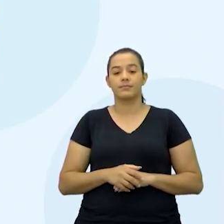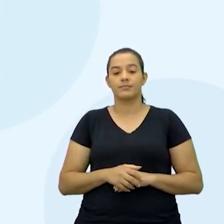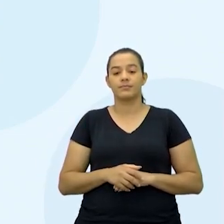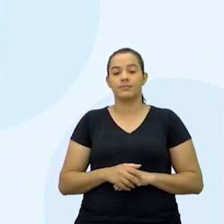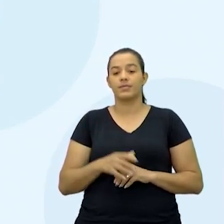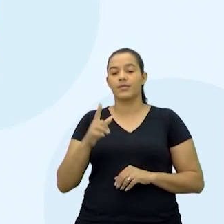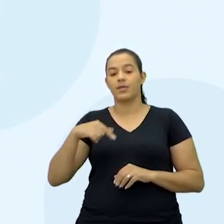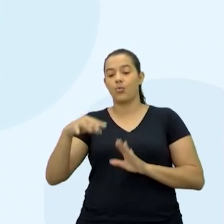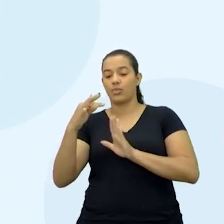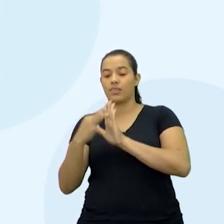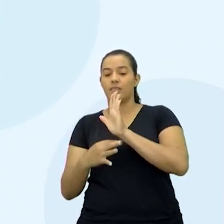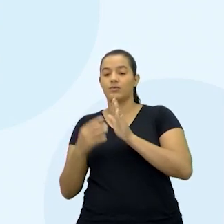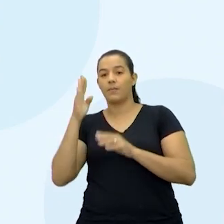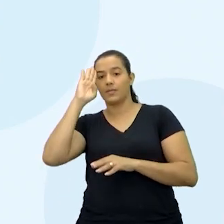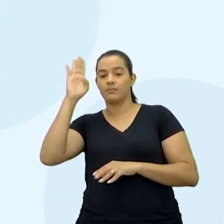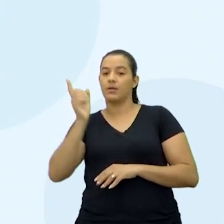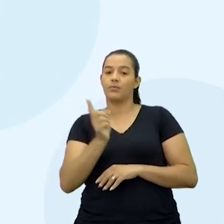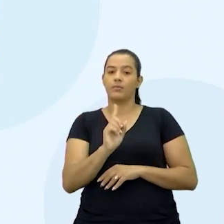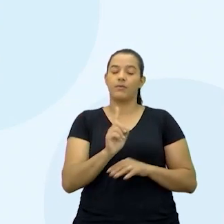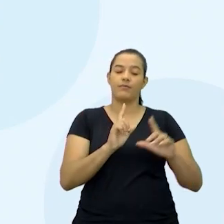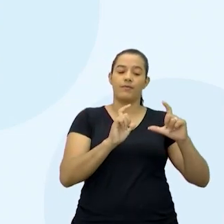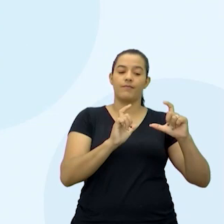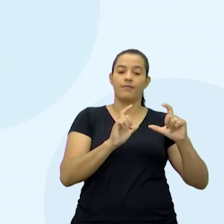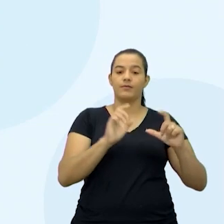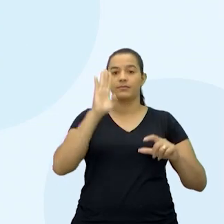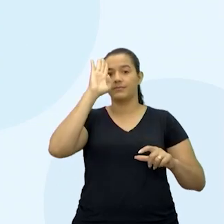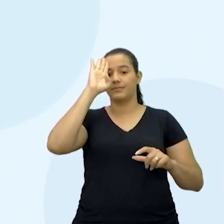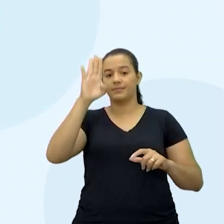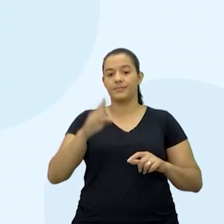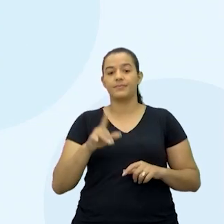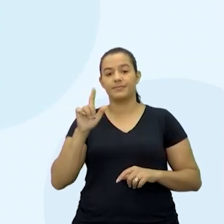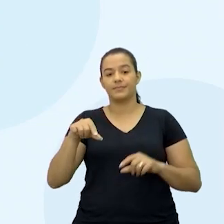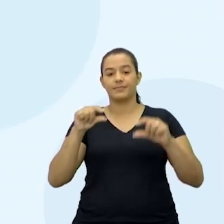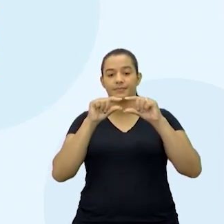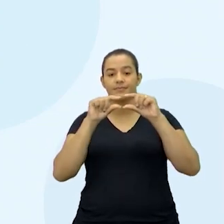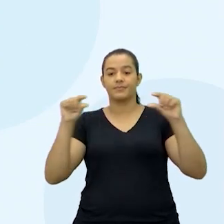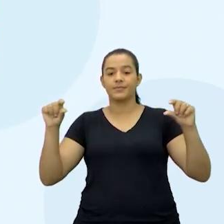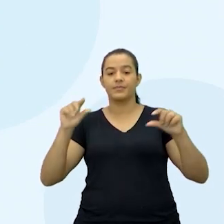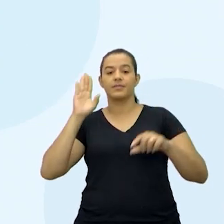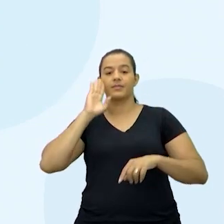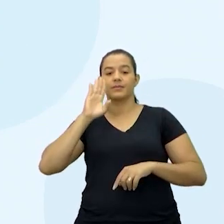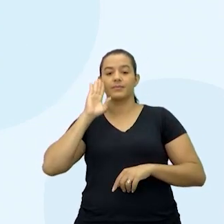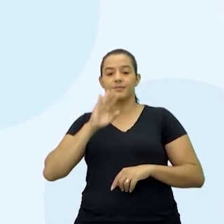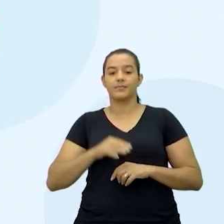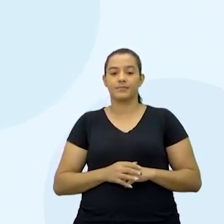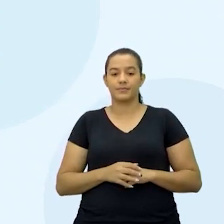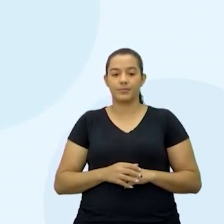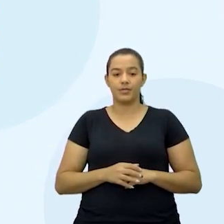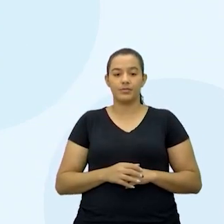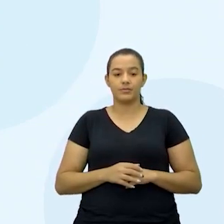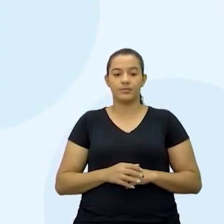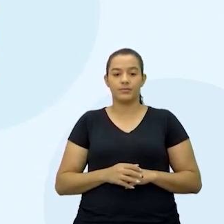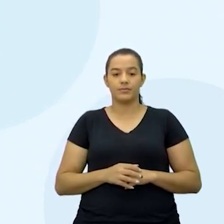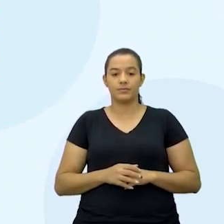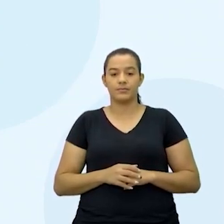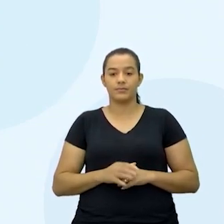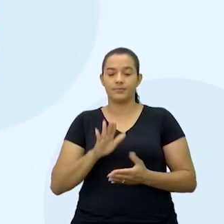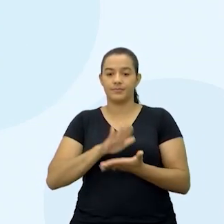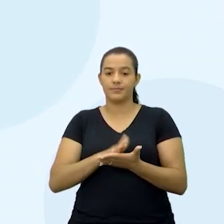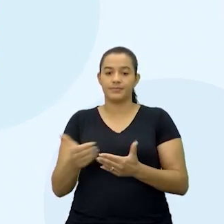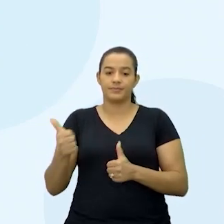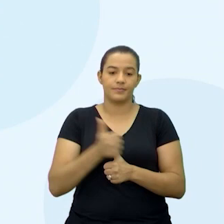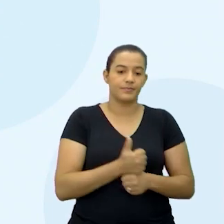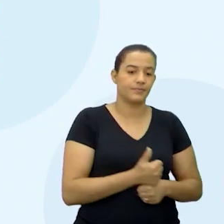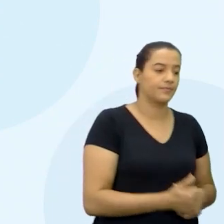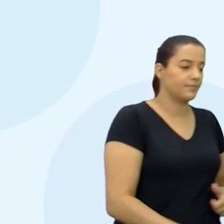o texto. Mas é bacana a manchete, né? Olha cá. Her finest picture. Her